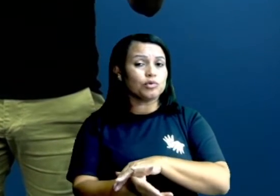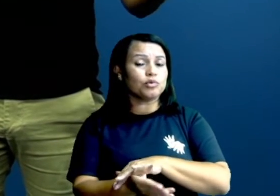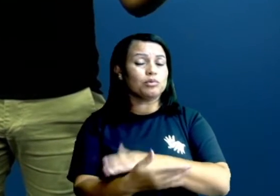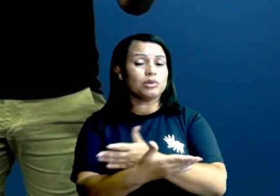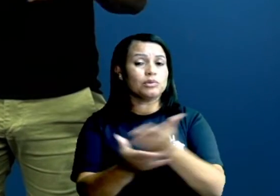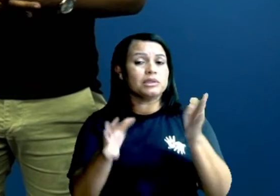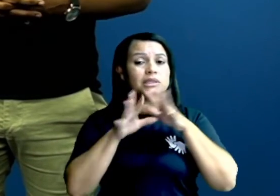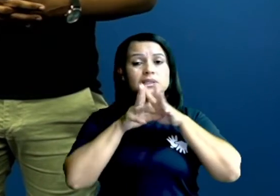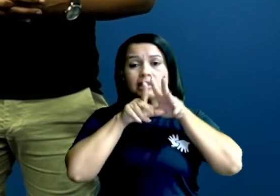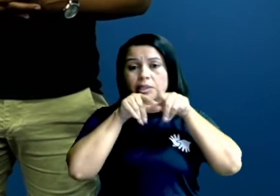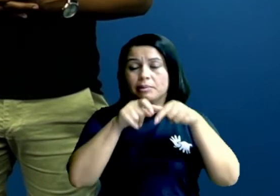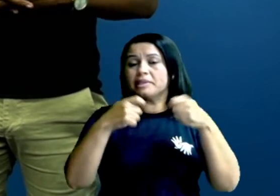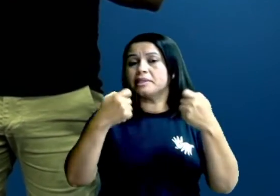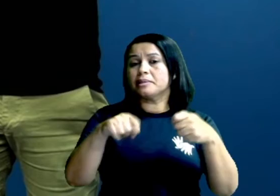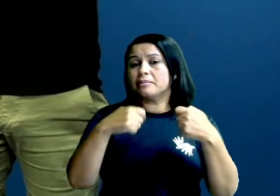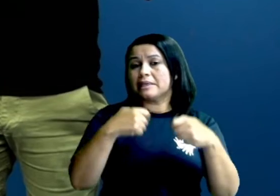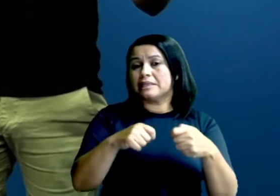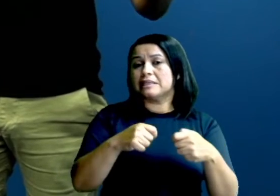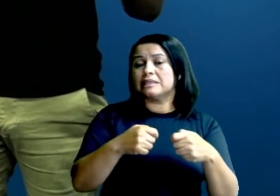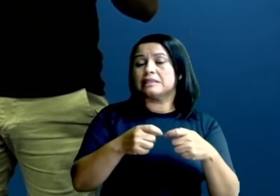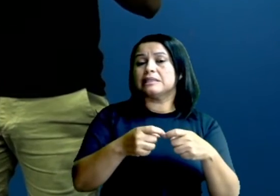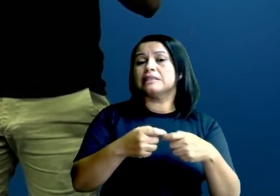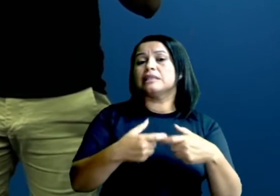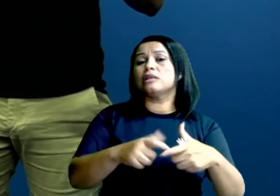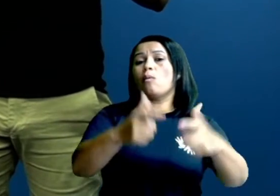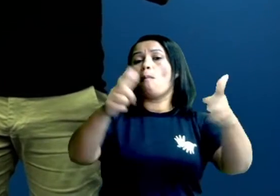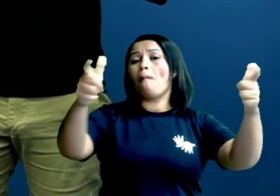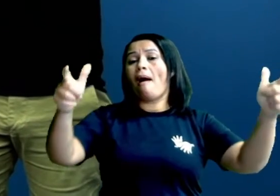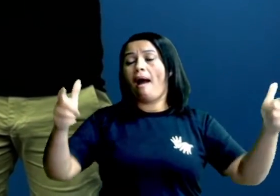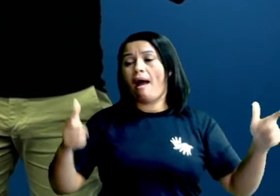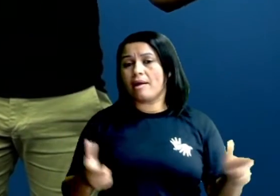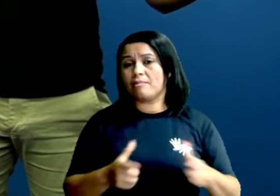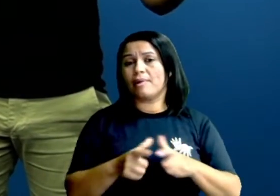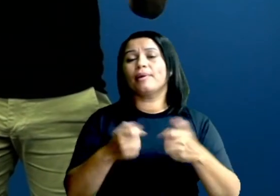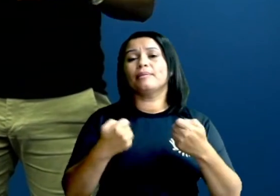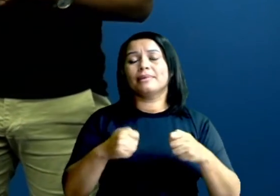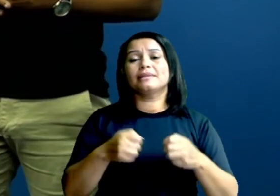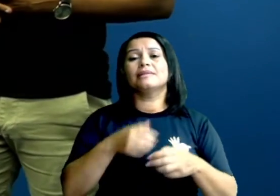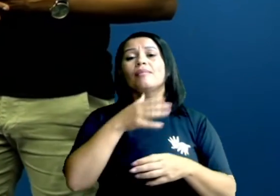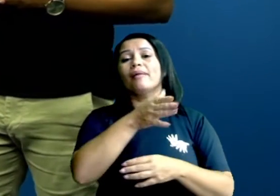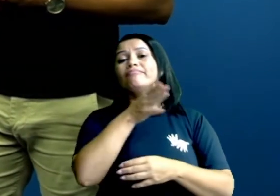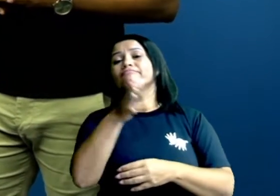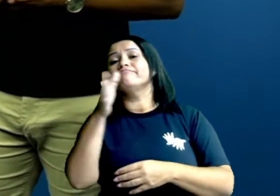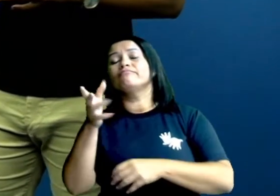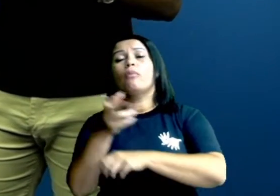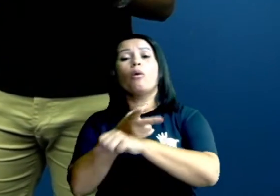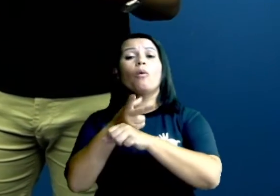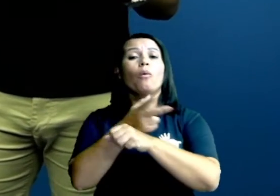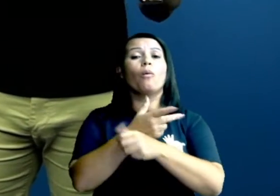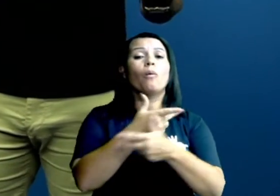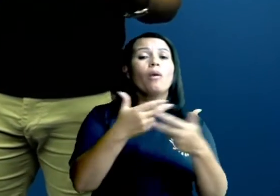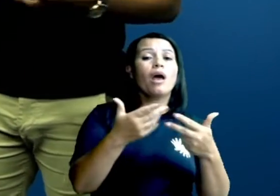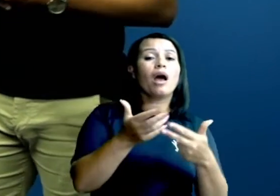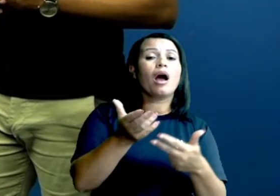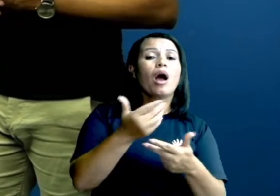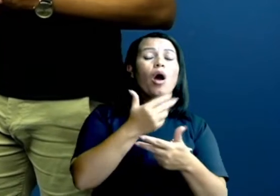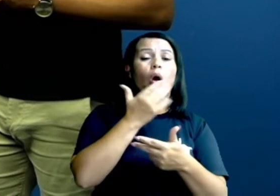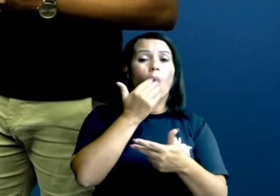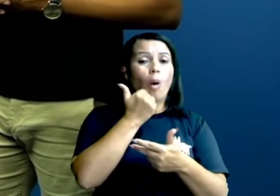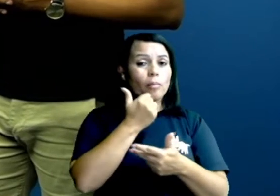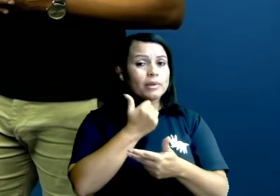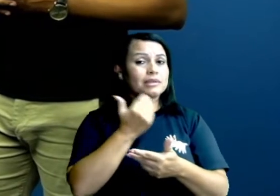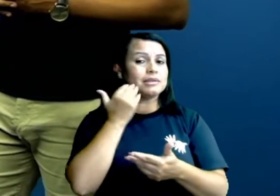que precisam, como eu falei, né, de áreas, grandes áreas, vamos dizer assim, para praticar a sua caça e se